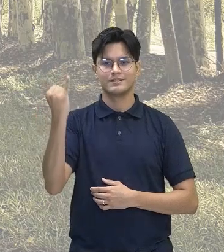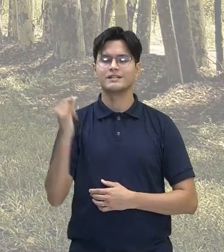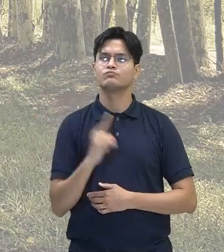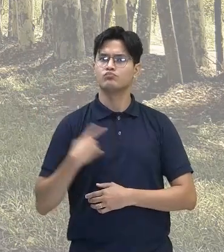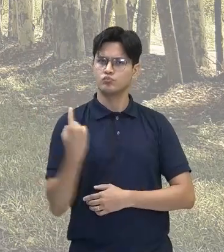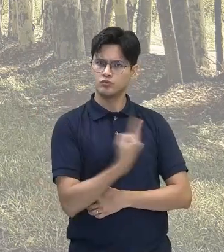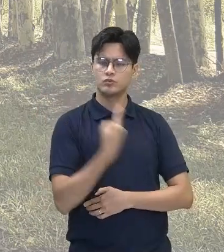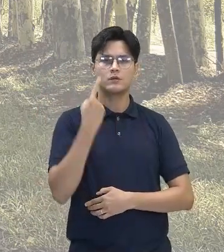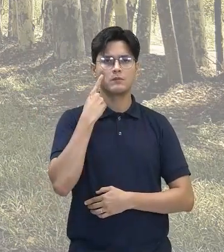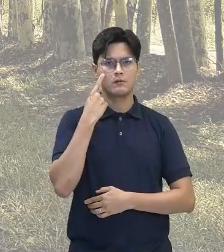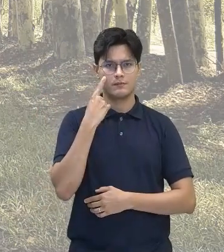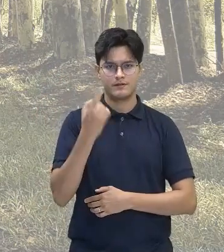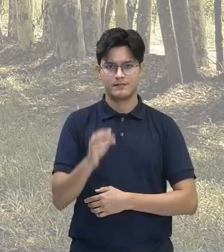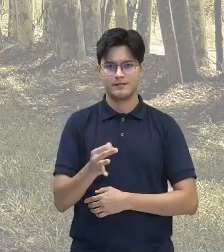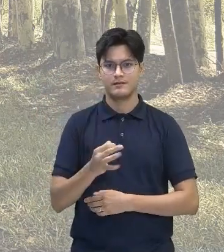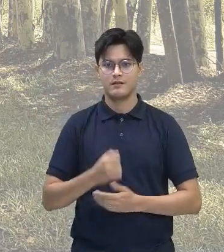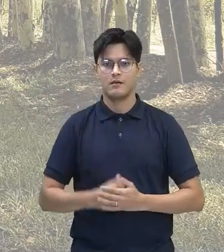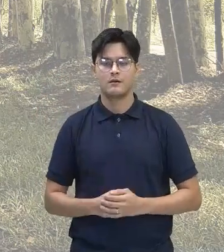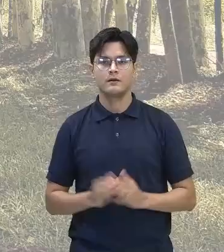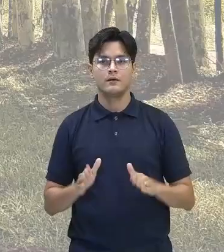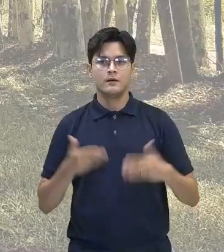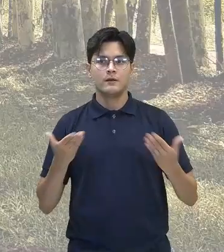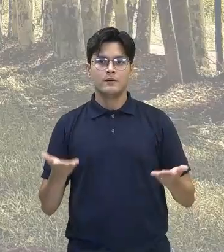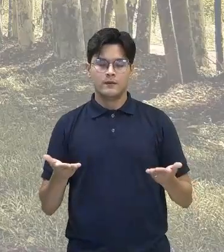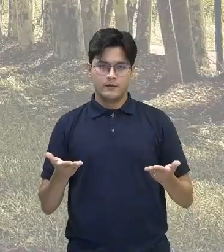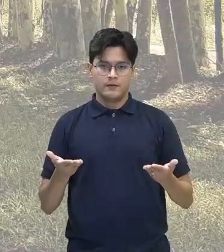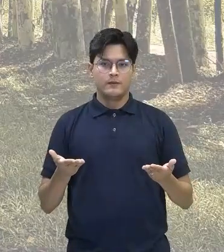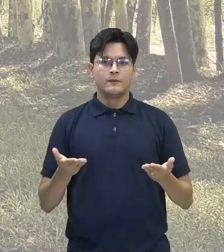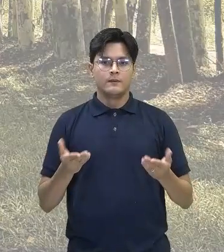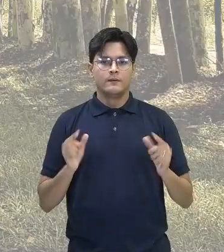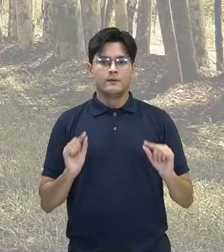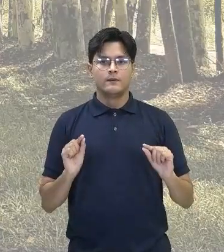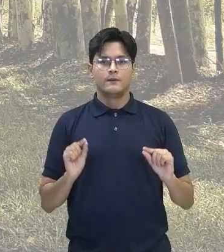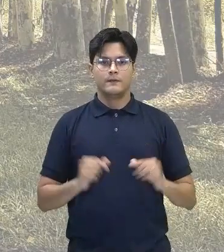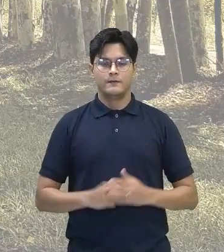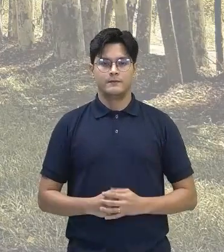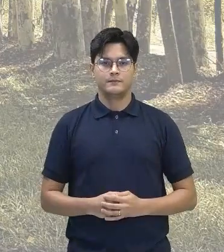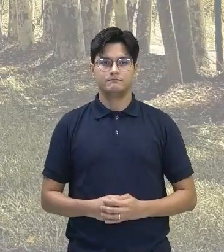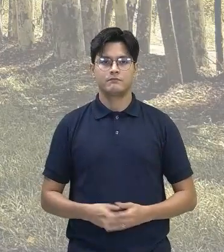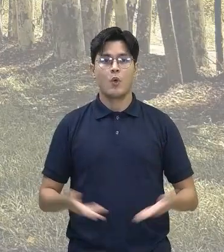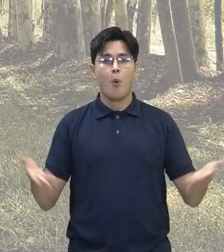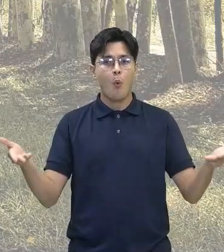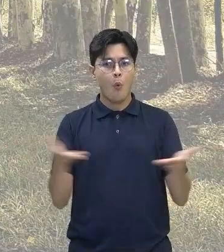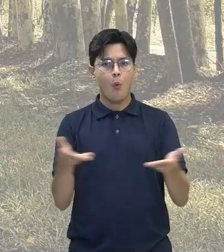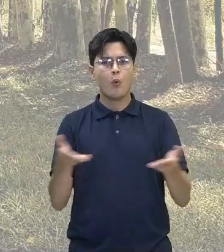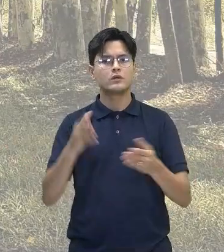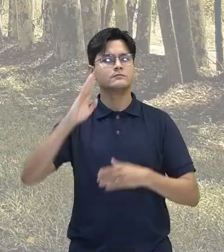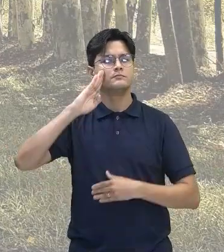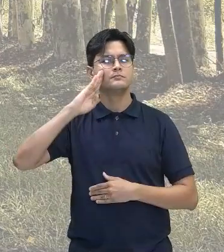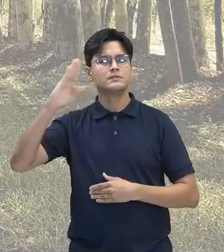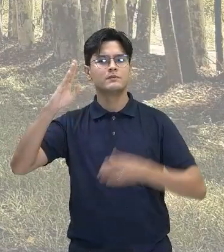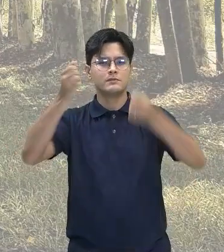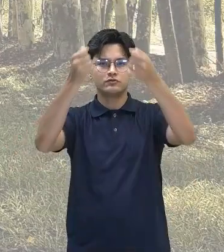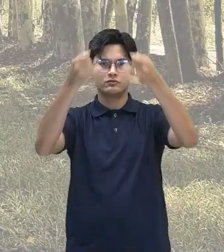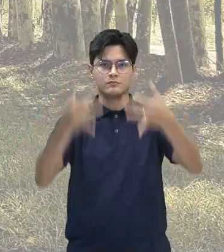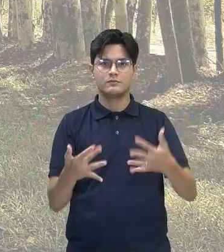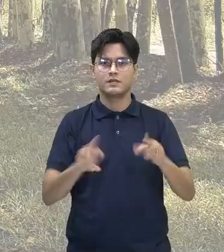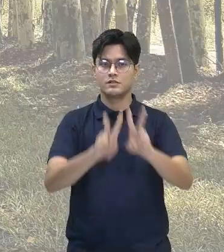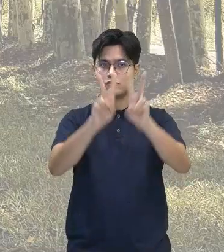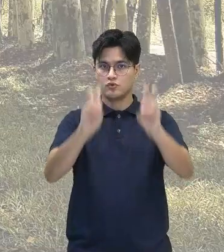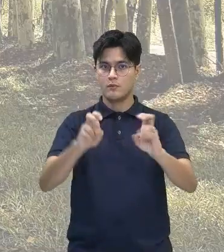observar. Muito bem, pessoal. Hoje, principalmente, a gente vai falar sobre a ótica